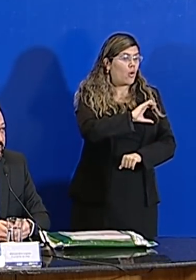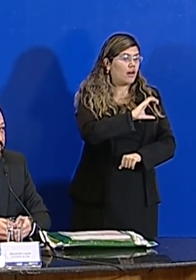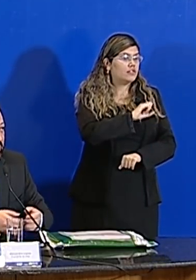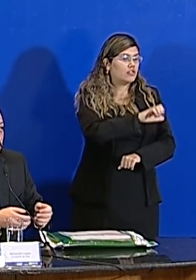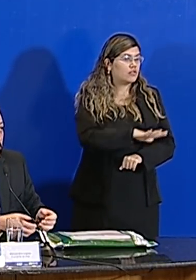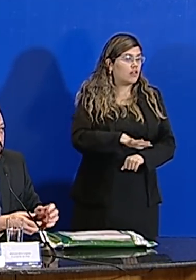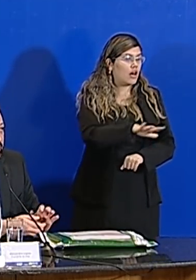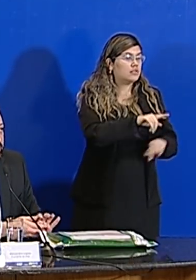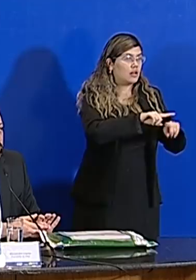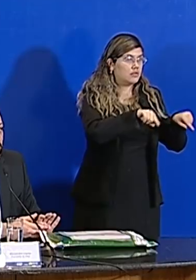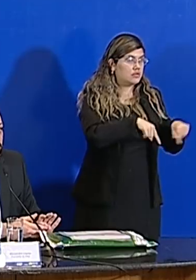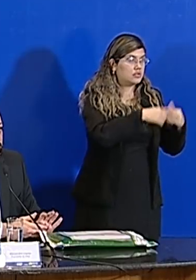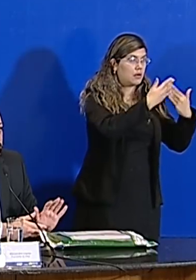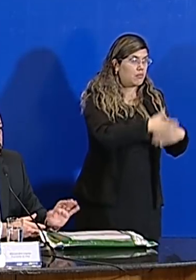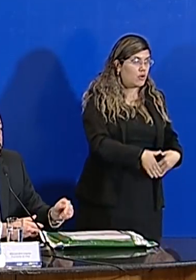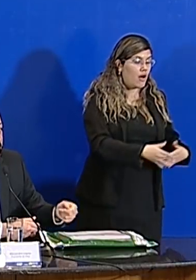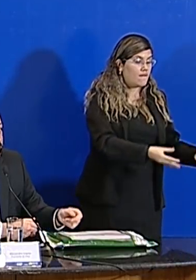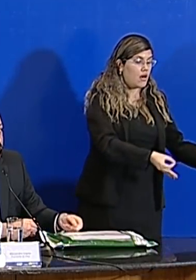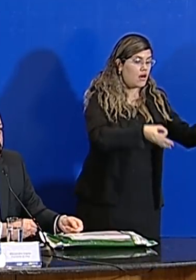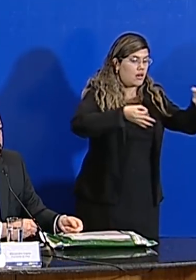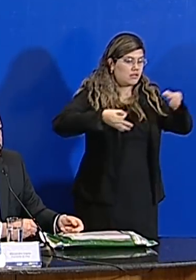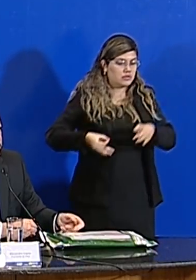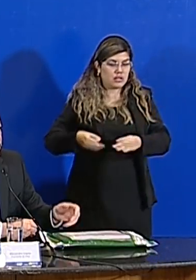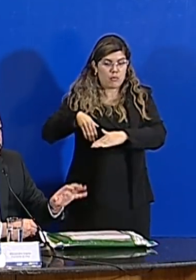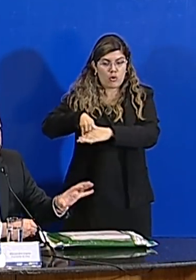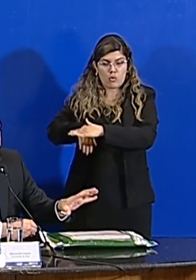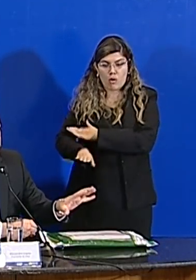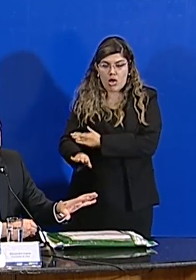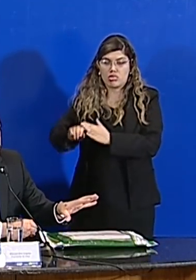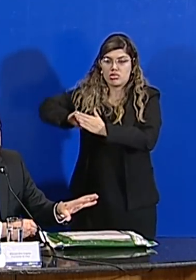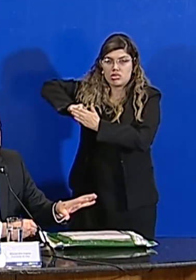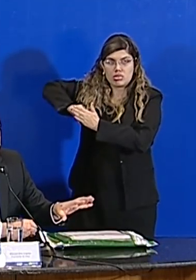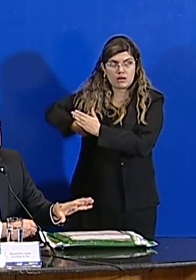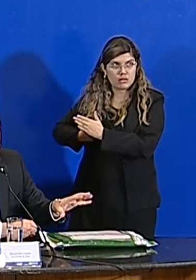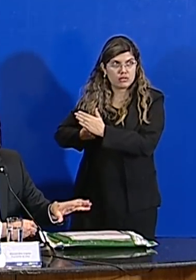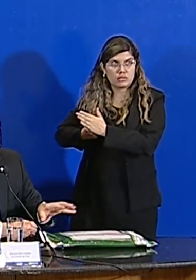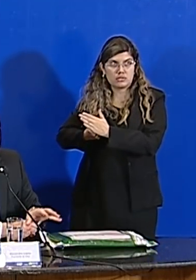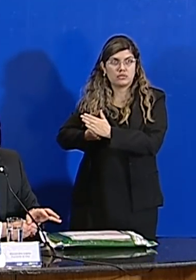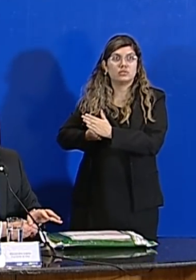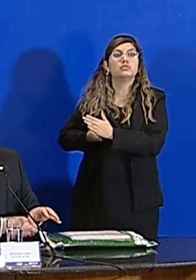ele recebe, guarda essas provas numa sala, tranca essa sala para mantê-las